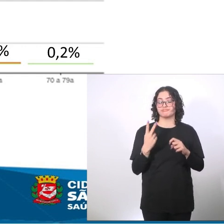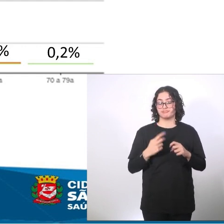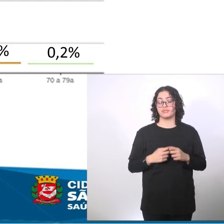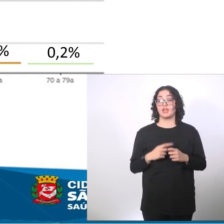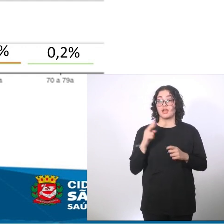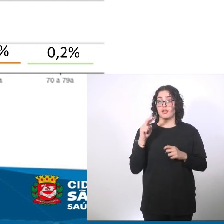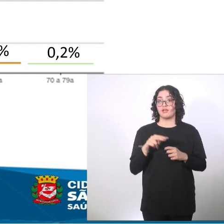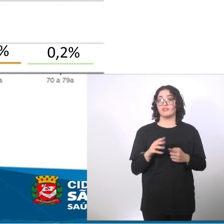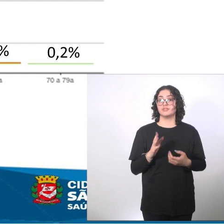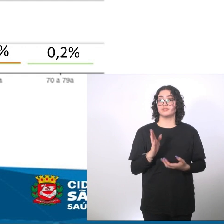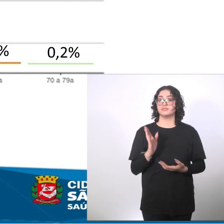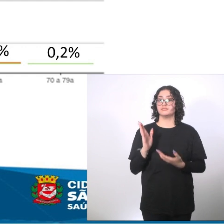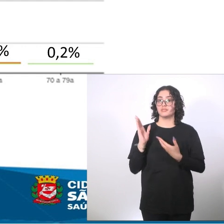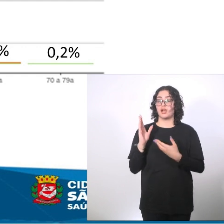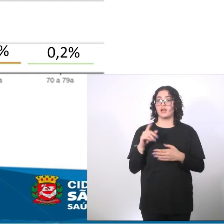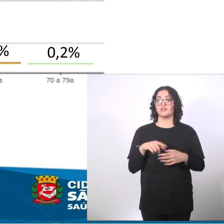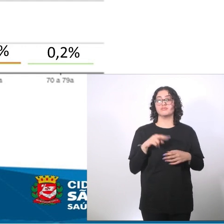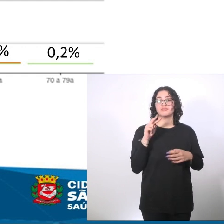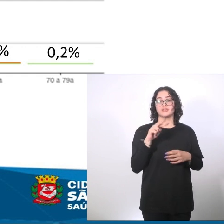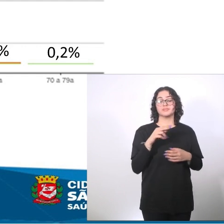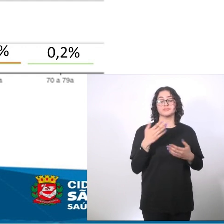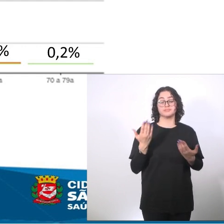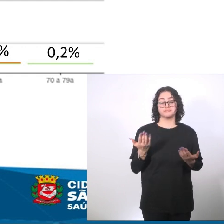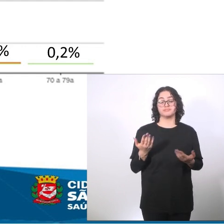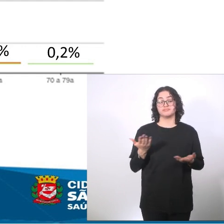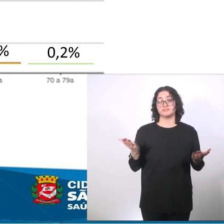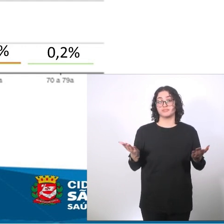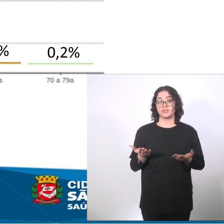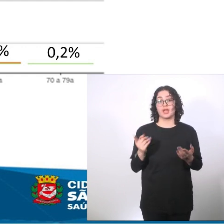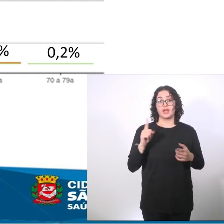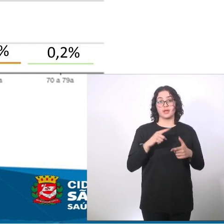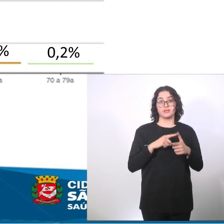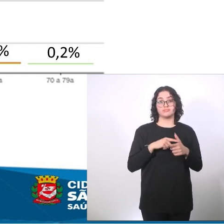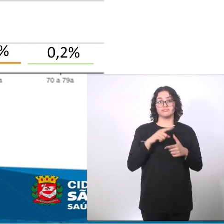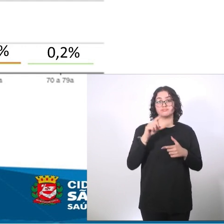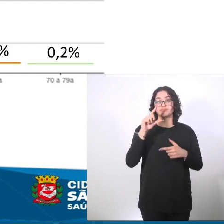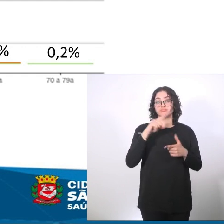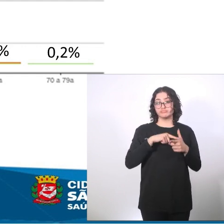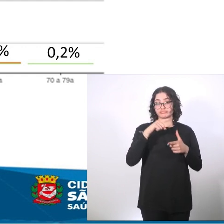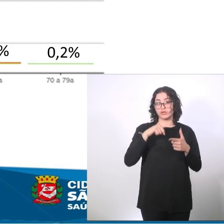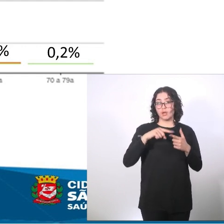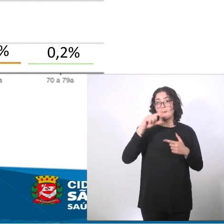Essa é a fotografia atual, com um percentual pequeno, né?